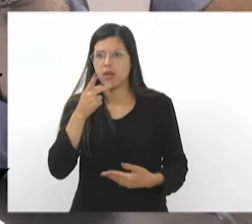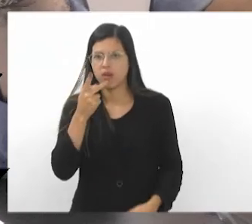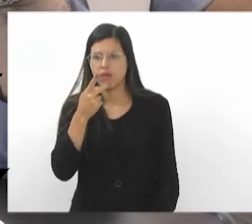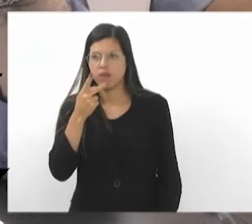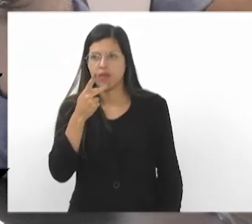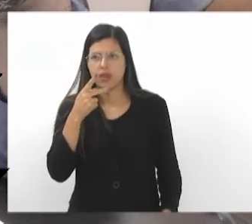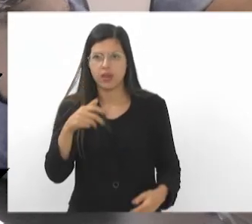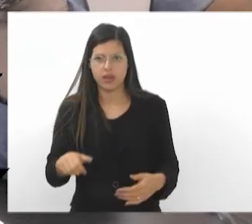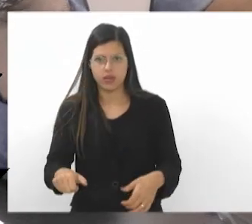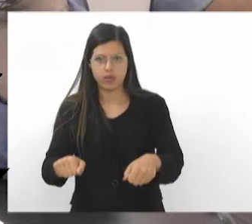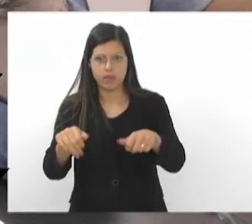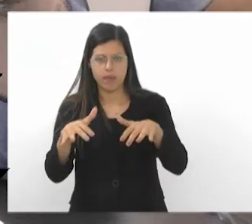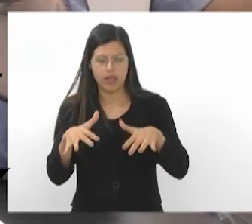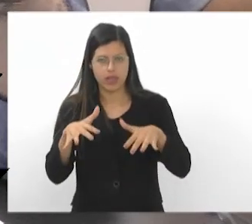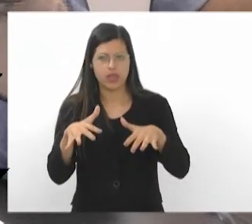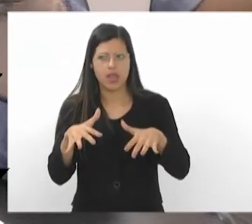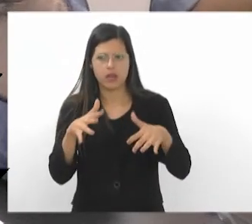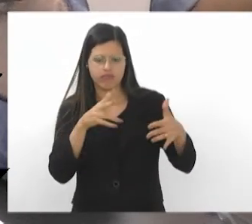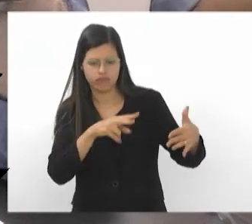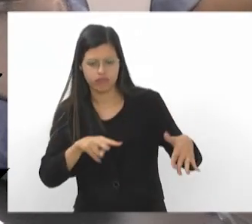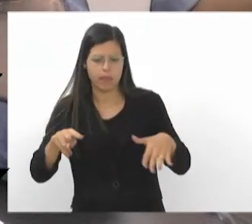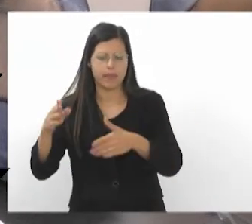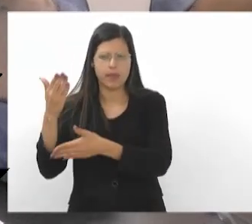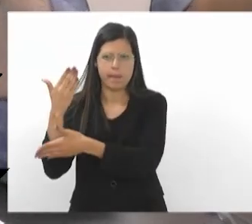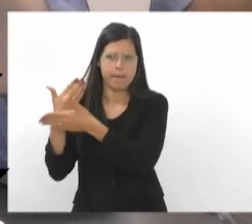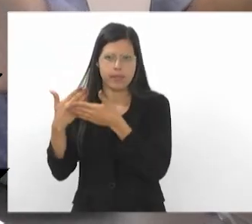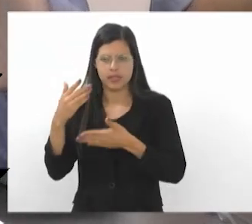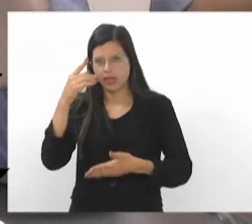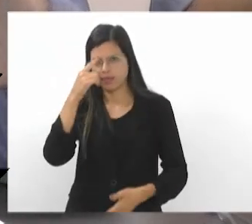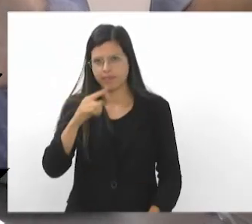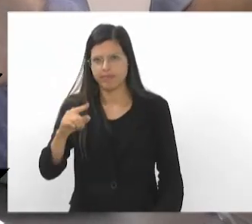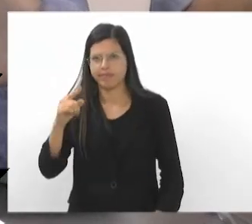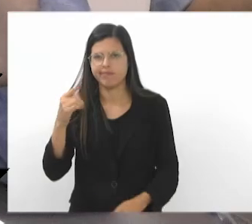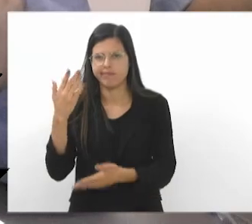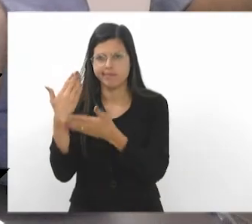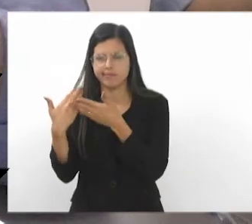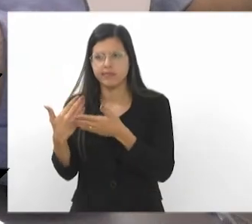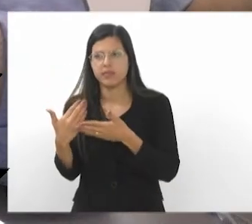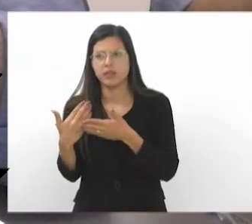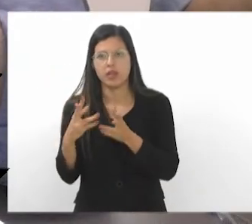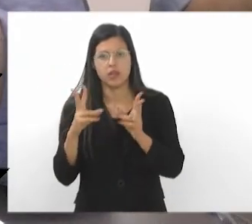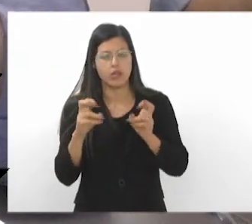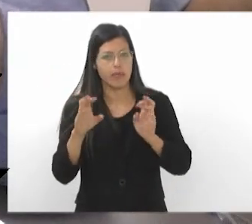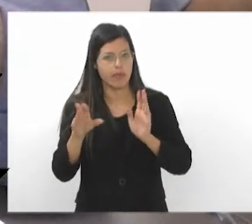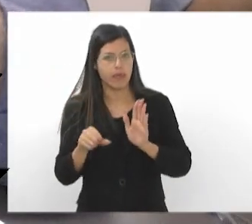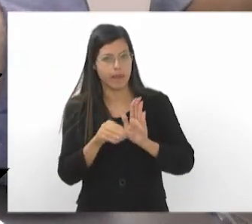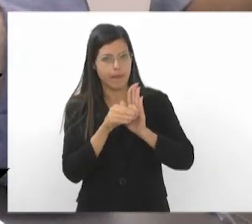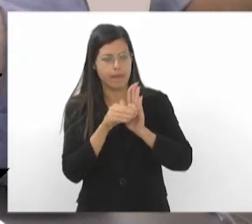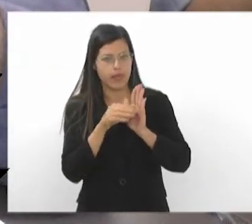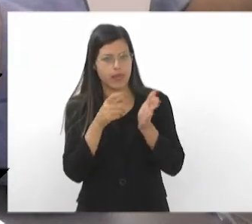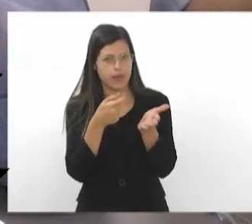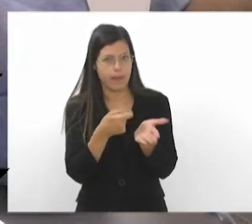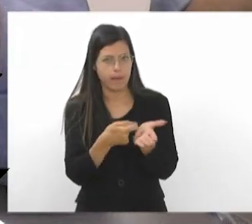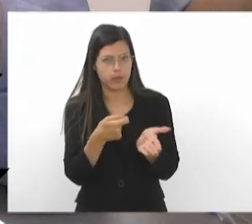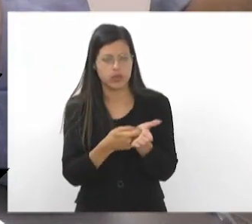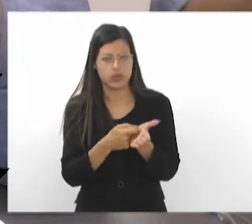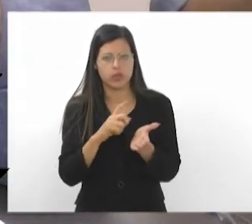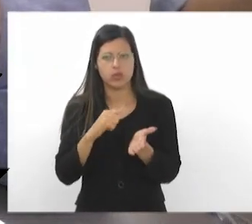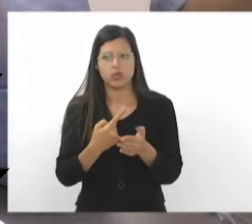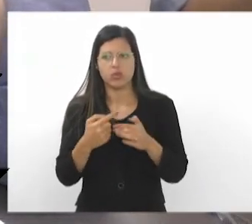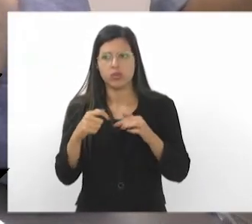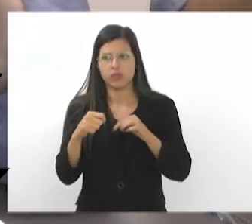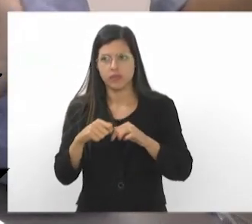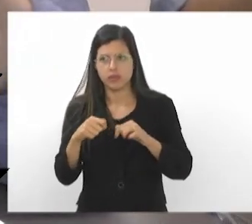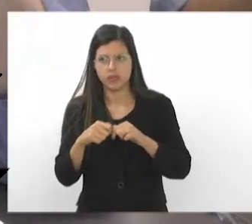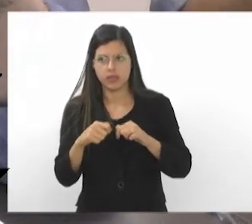plenário na semana passada, uma semana atrás, sobre uma emenda impositiva que nós fizemos para a